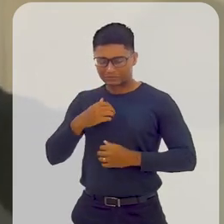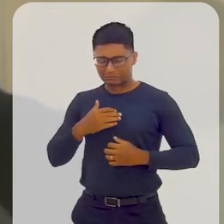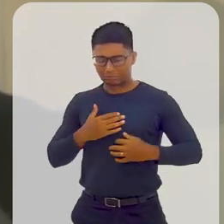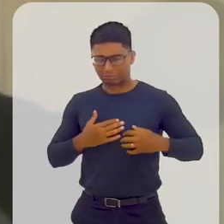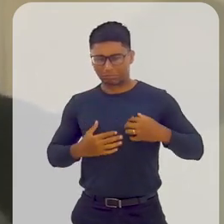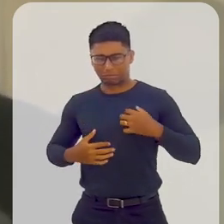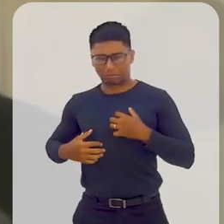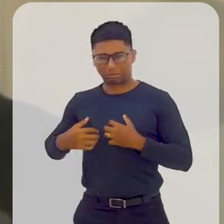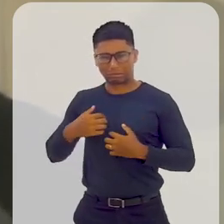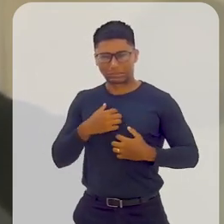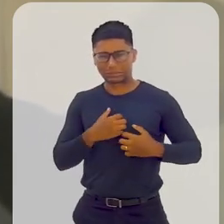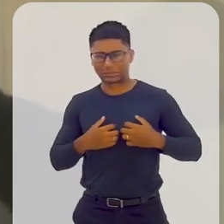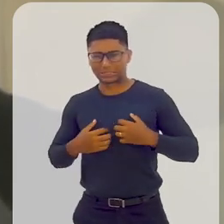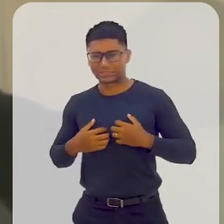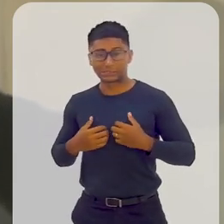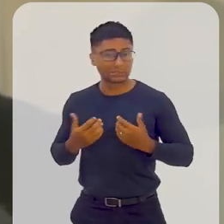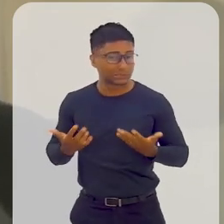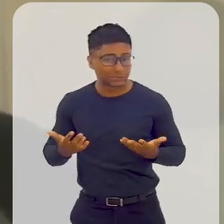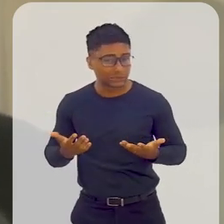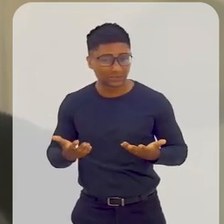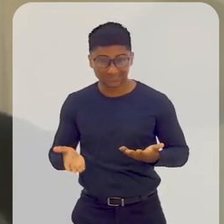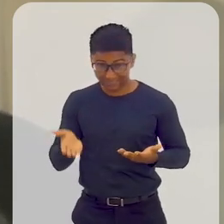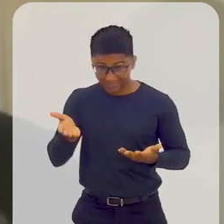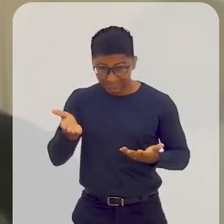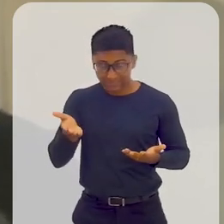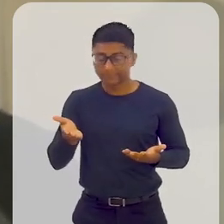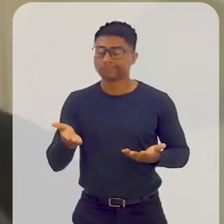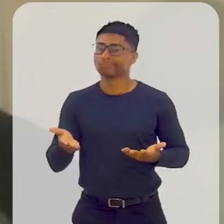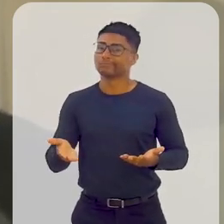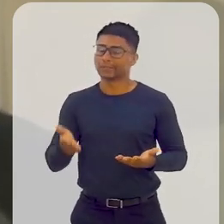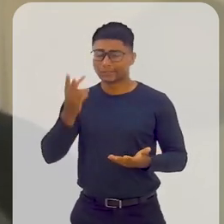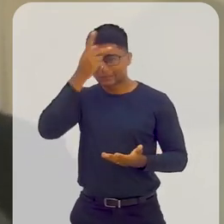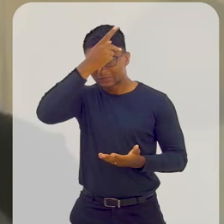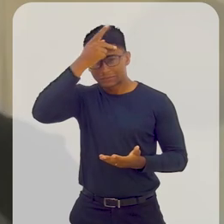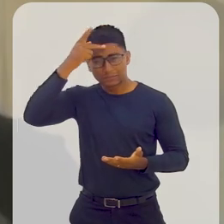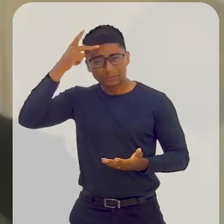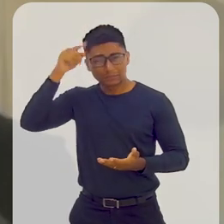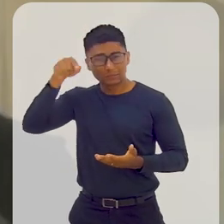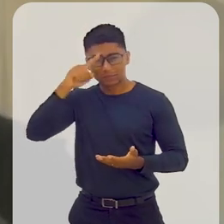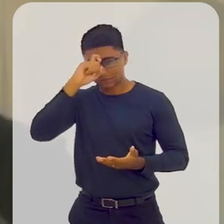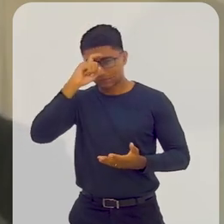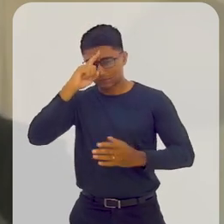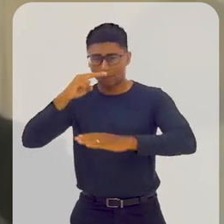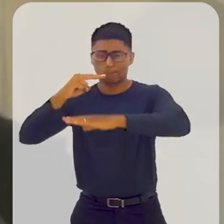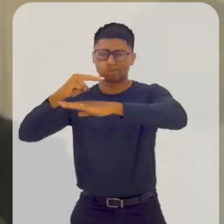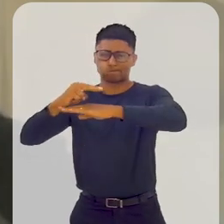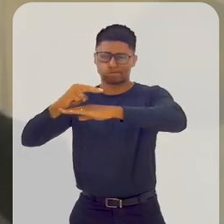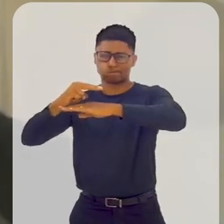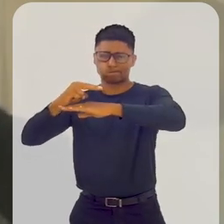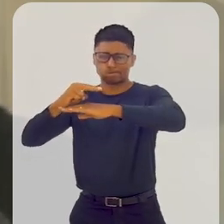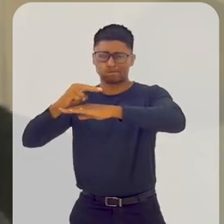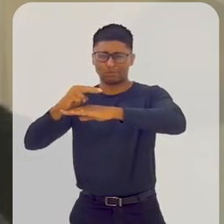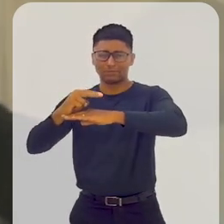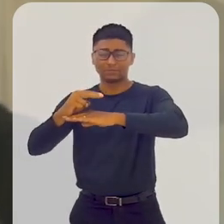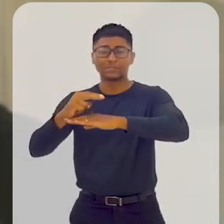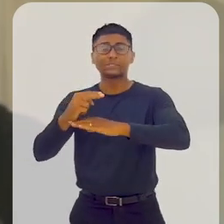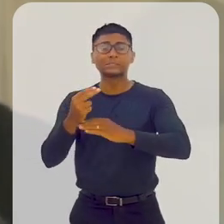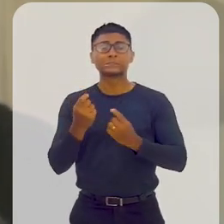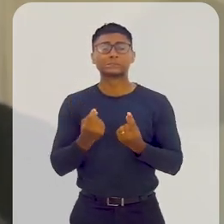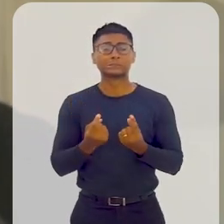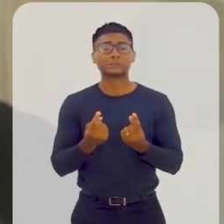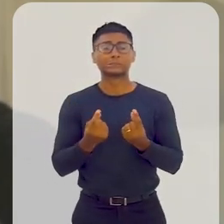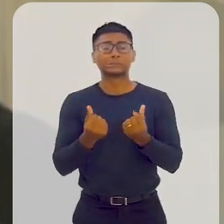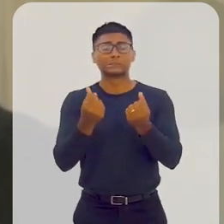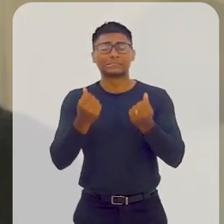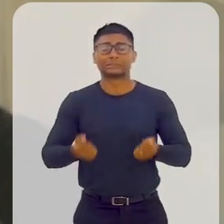desinteria, alguma coisa nesse sentido. Quer dizer, o que você vai gastar, né, com a internação desse paciente por ter consumido um